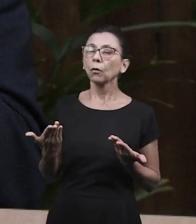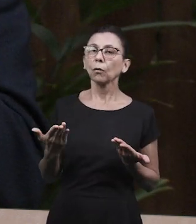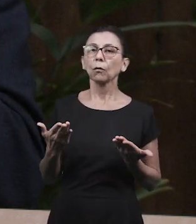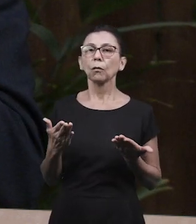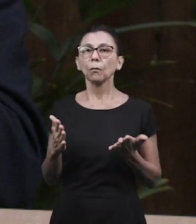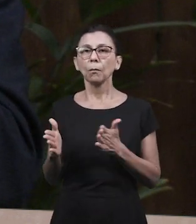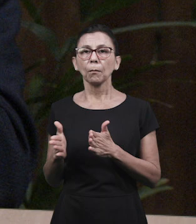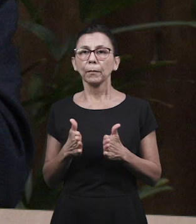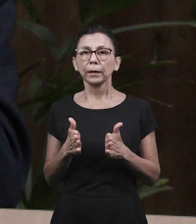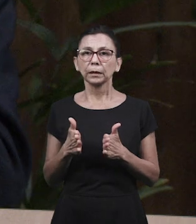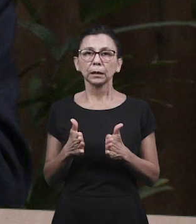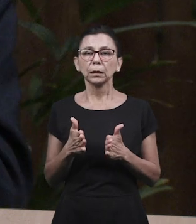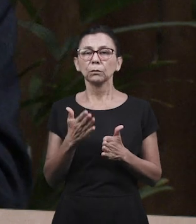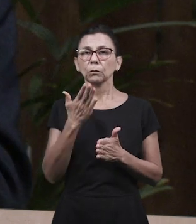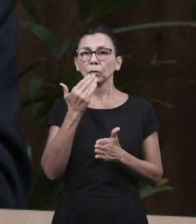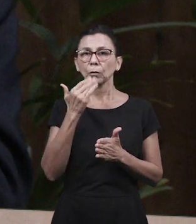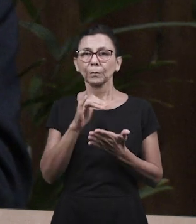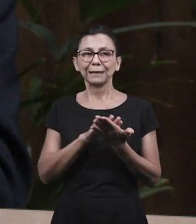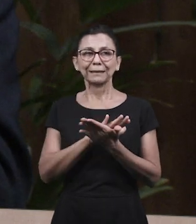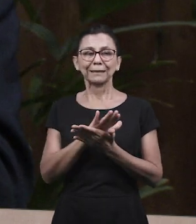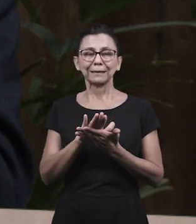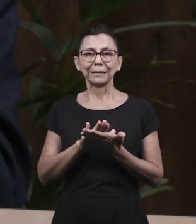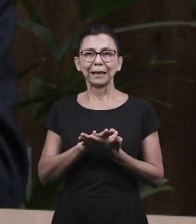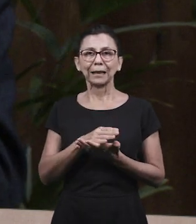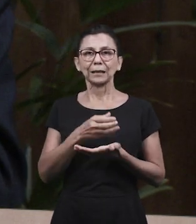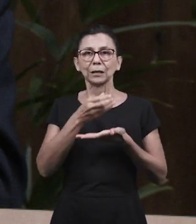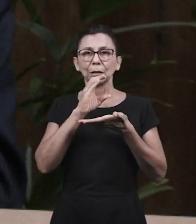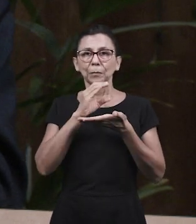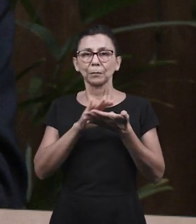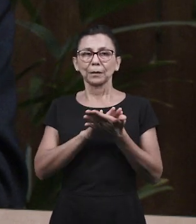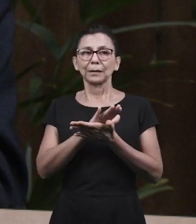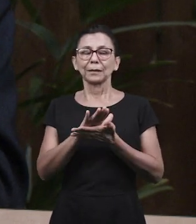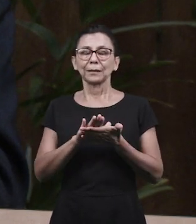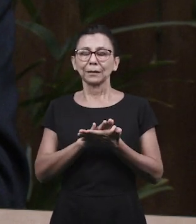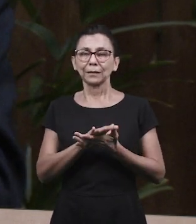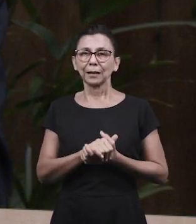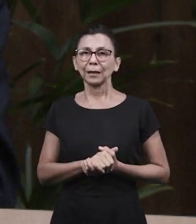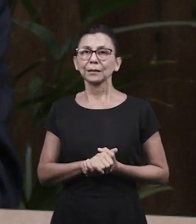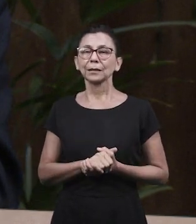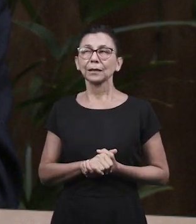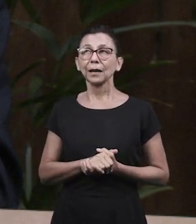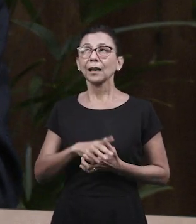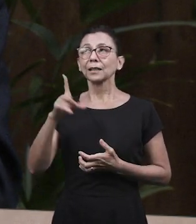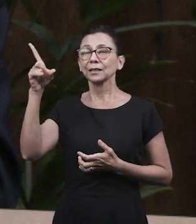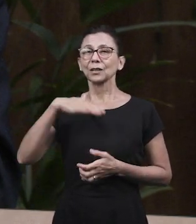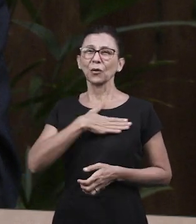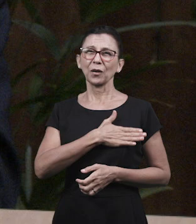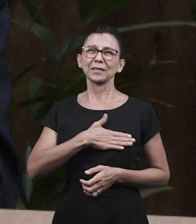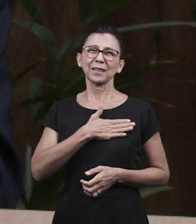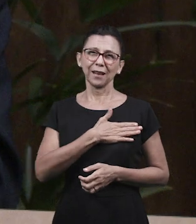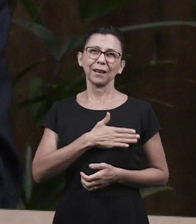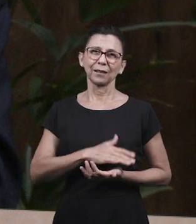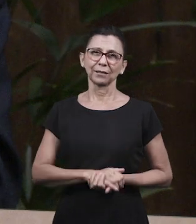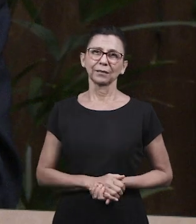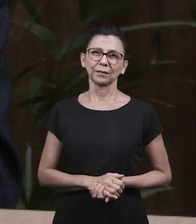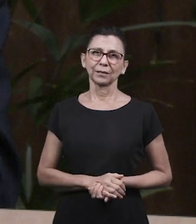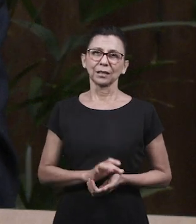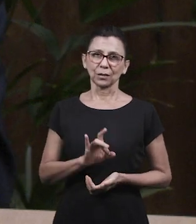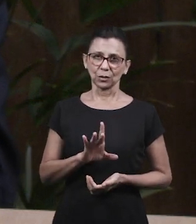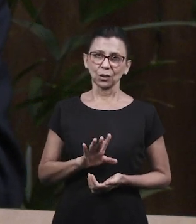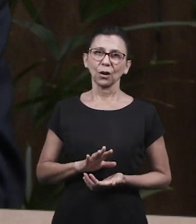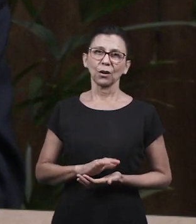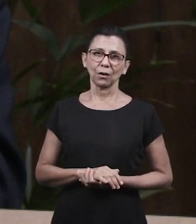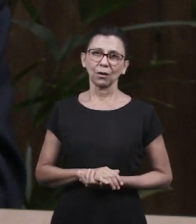um tempo sem nos alimentar ou sem beber algum líquido que vai agradar a Deus. Então, nós precisamos saber